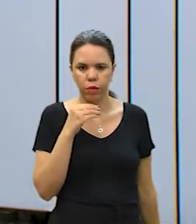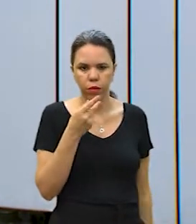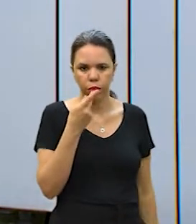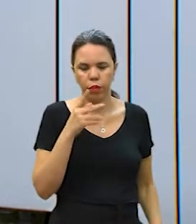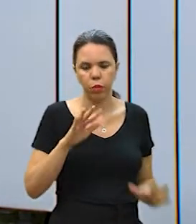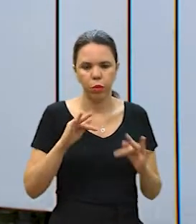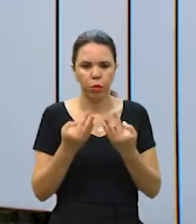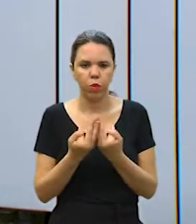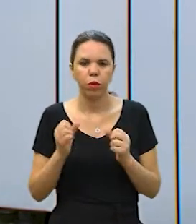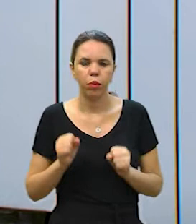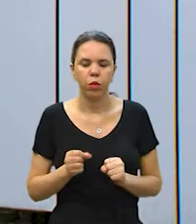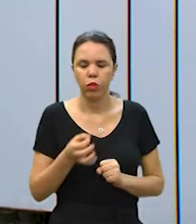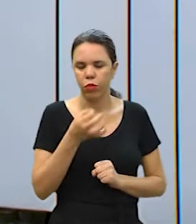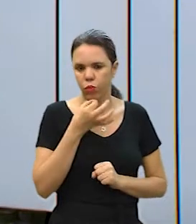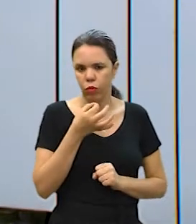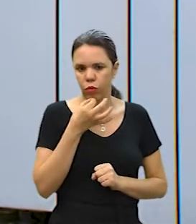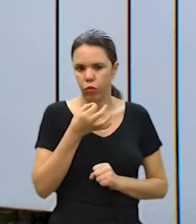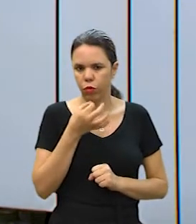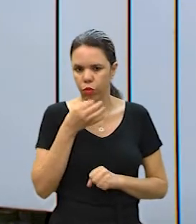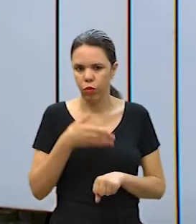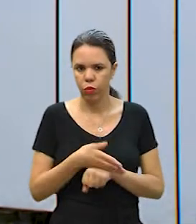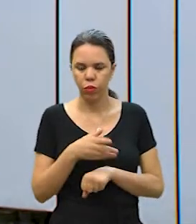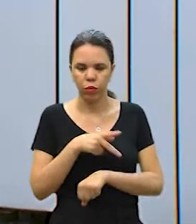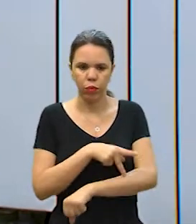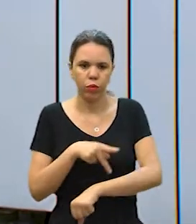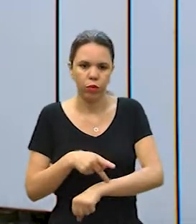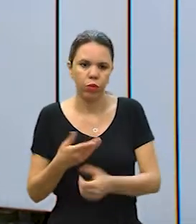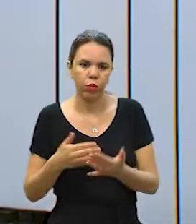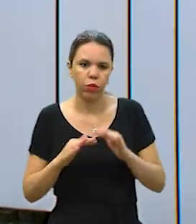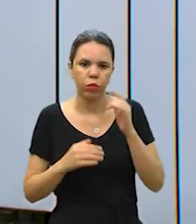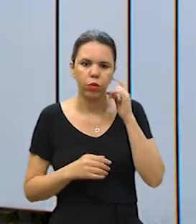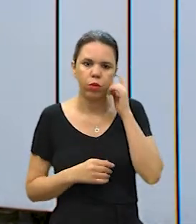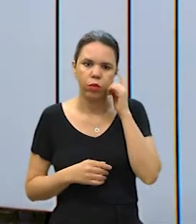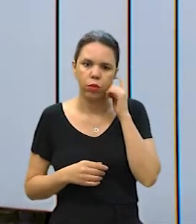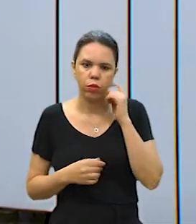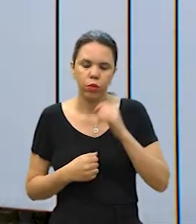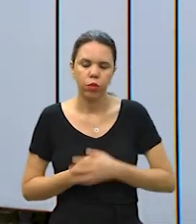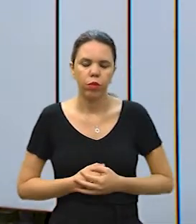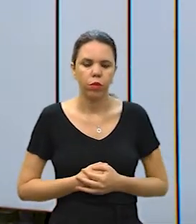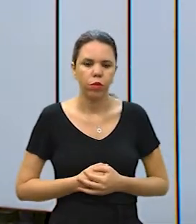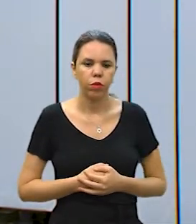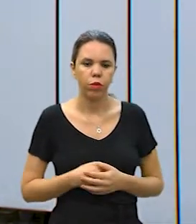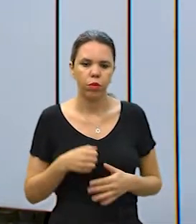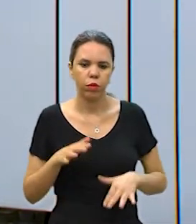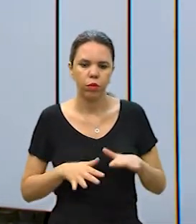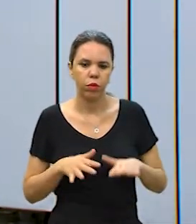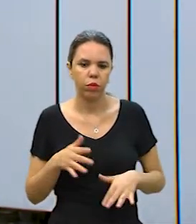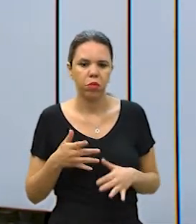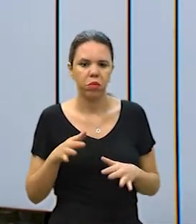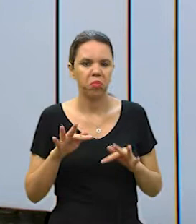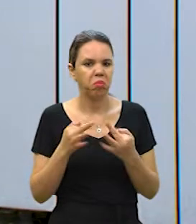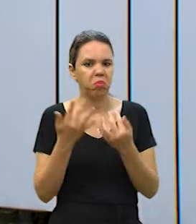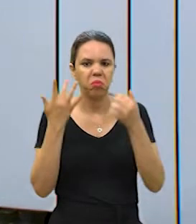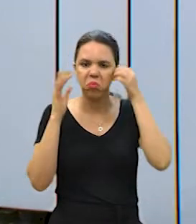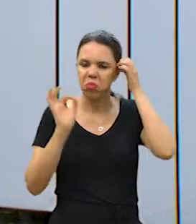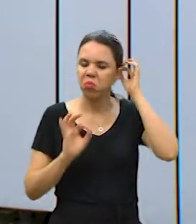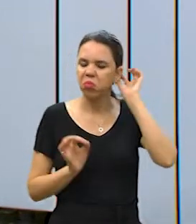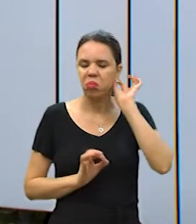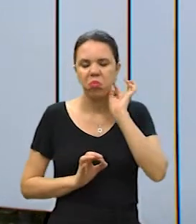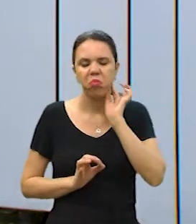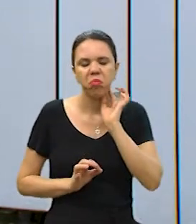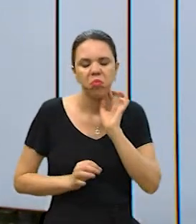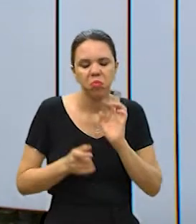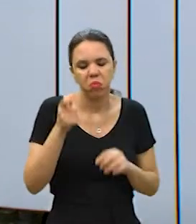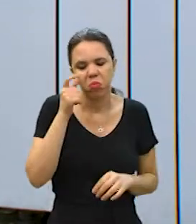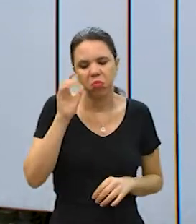eles podem opinar na parte pedagógica da escola. E às vezes os pais não sabem disso. Eles veem que estão